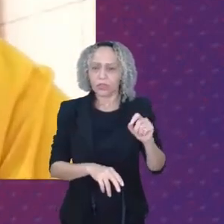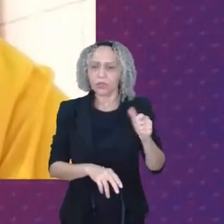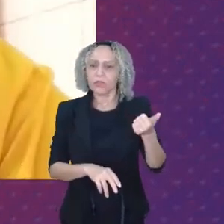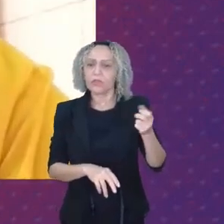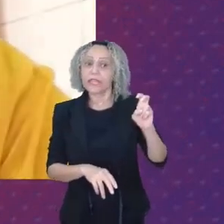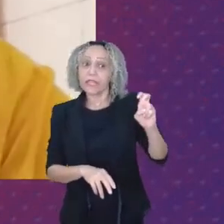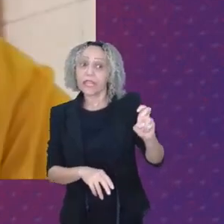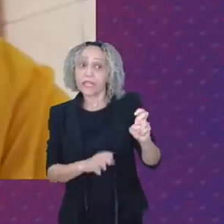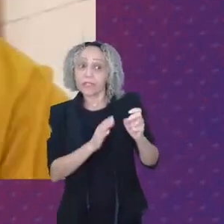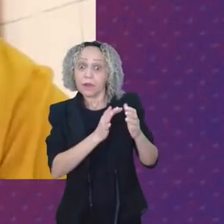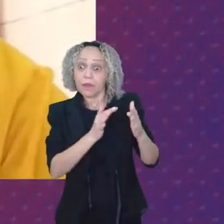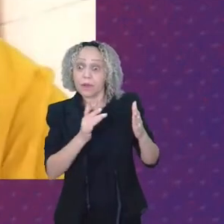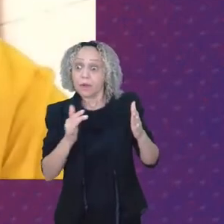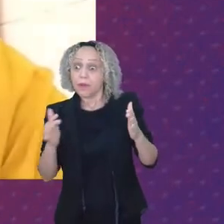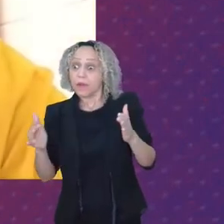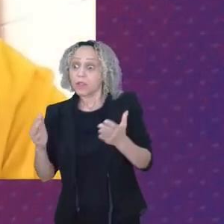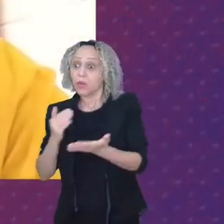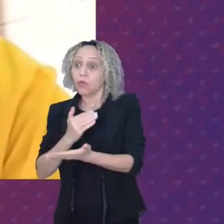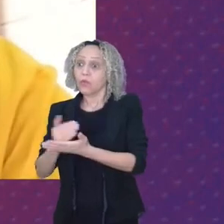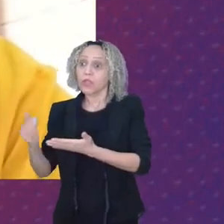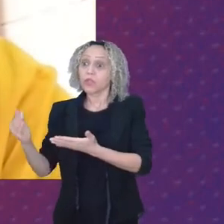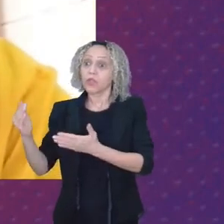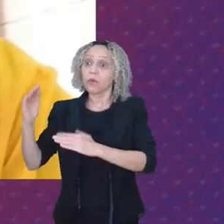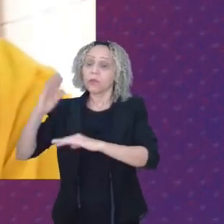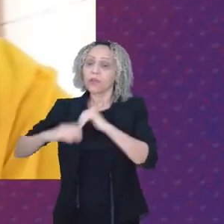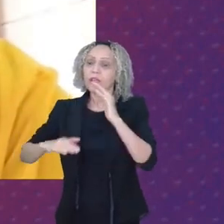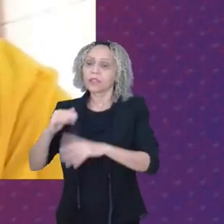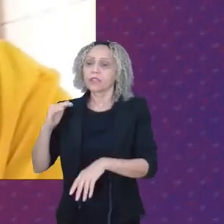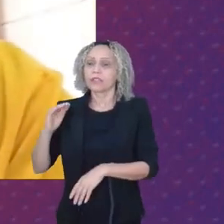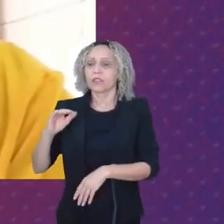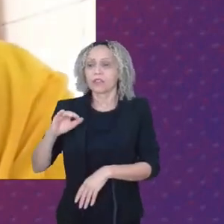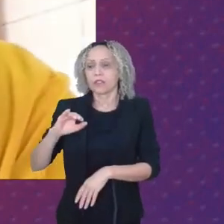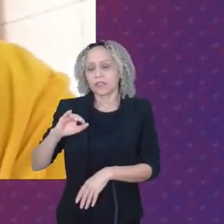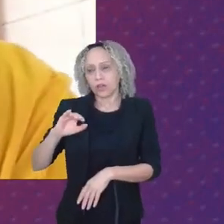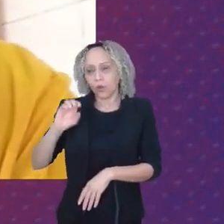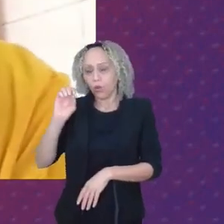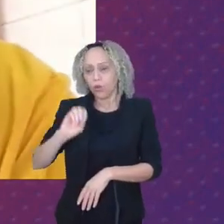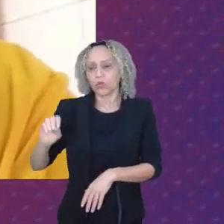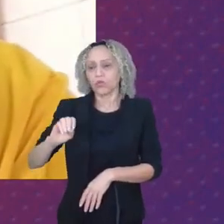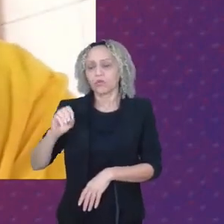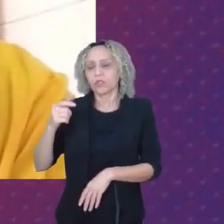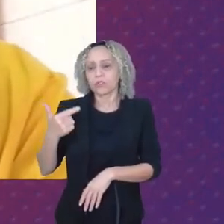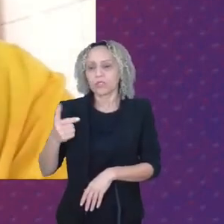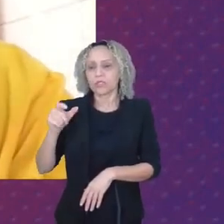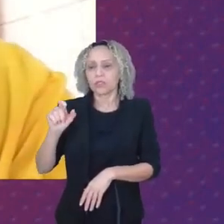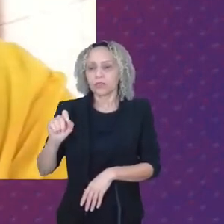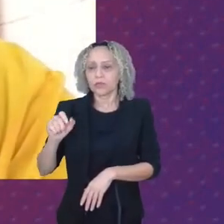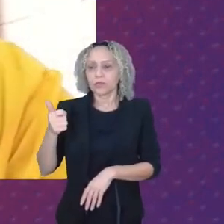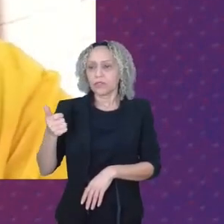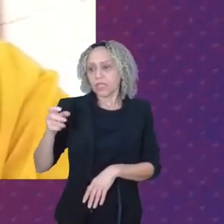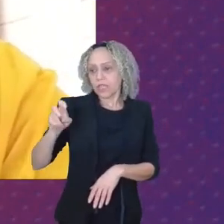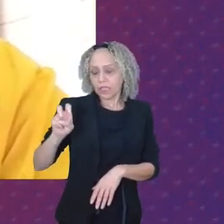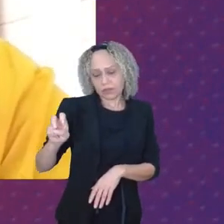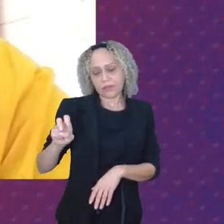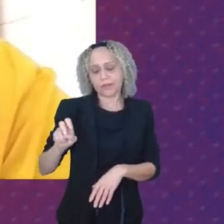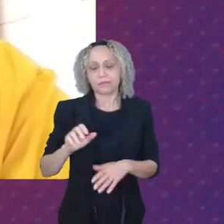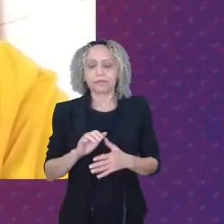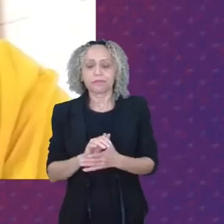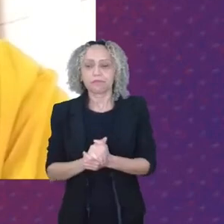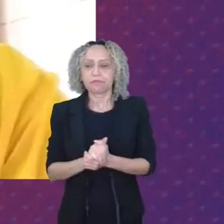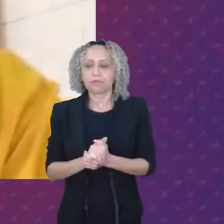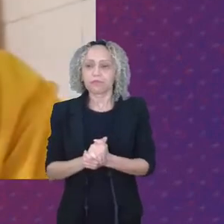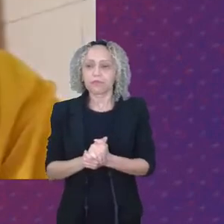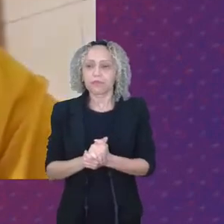em vigor em outubro de 2015. Então, quando foi aprovada, a gente viu que a questão